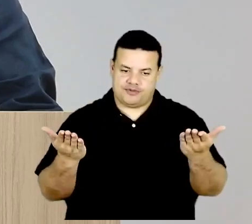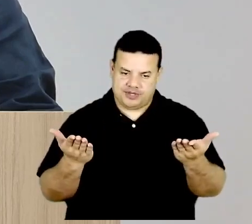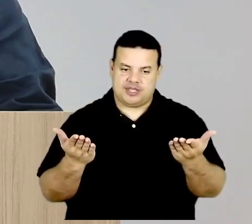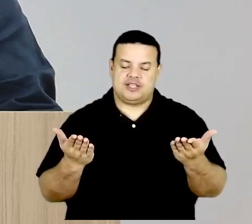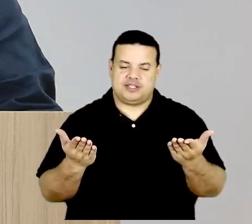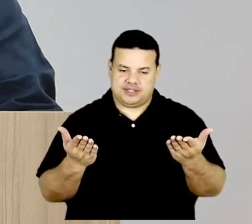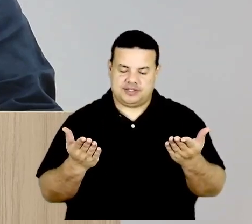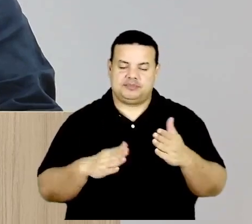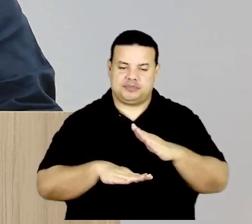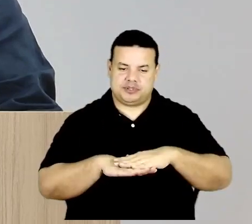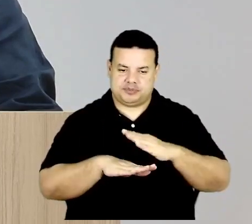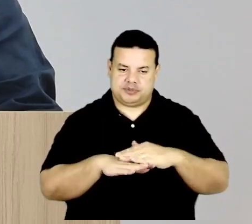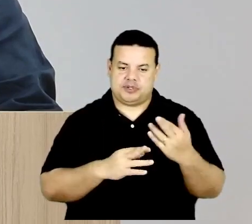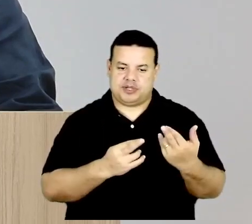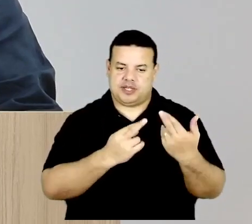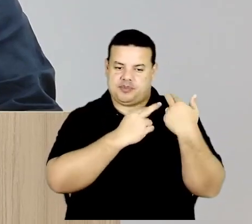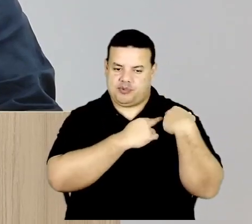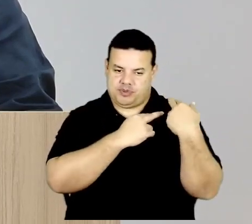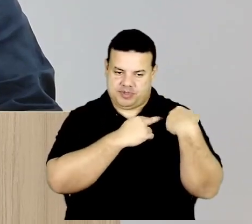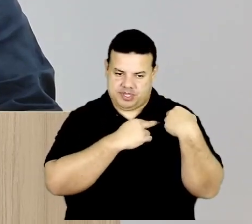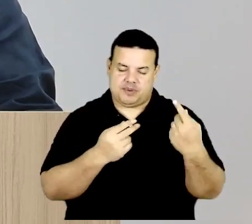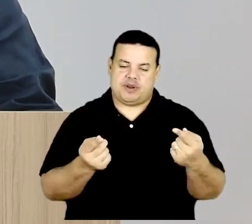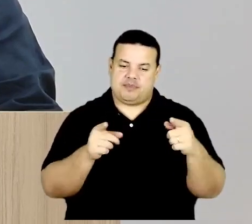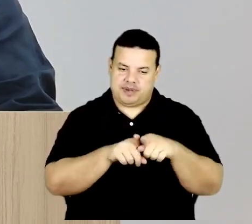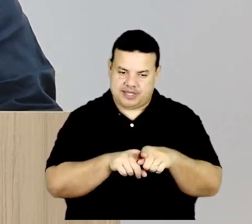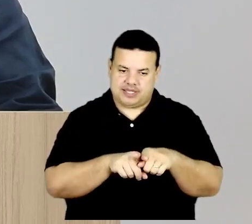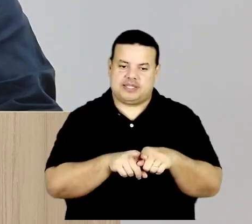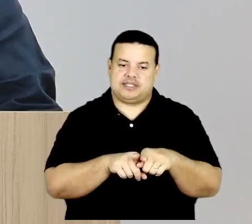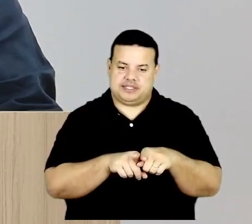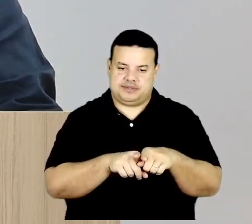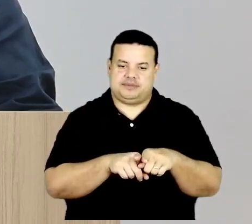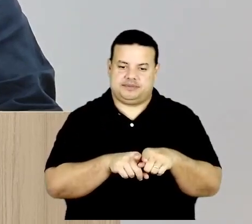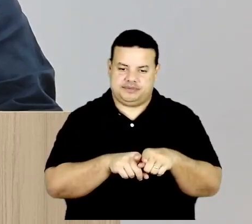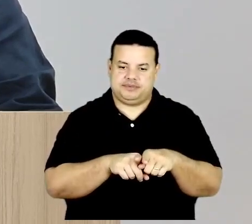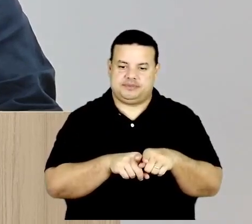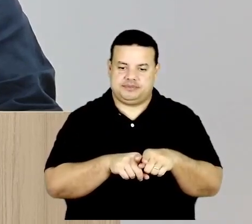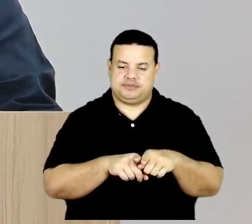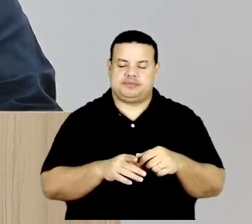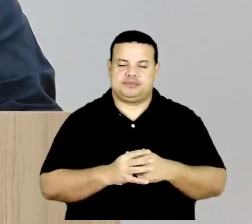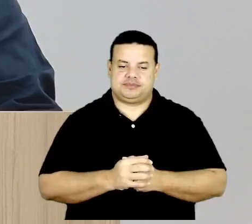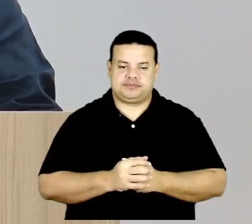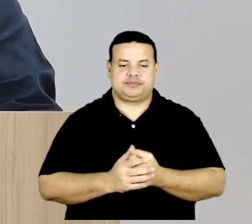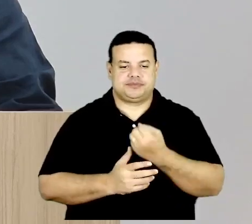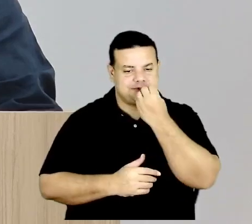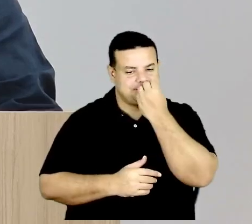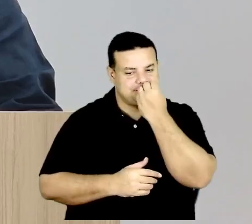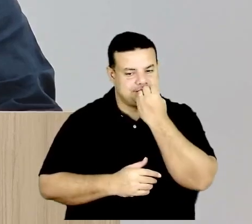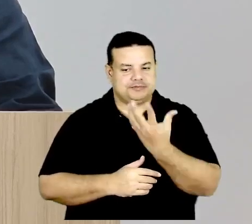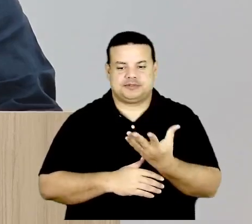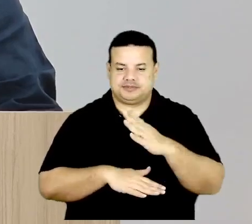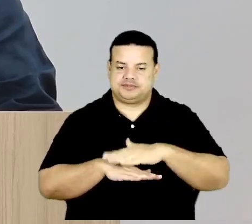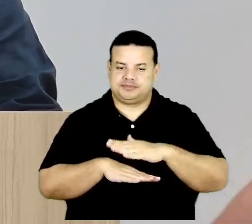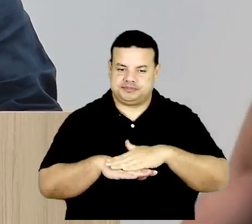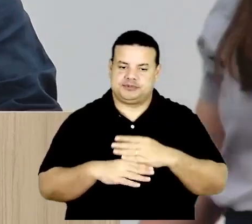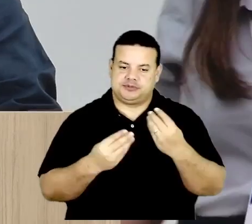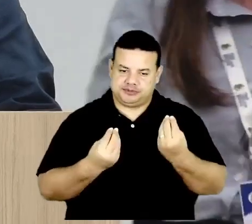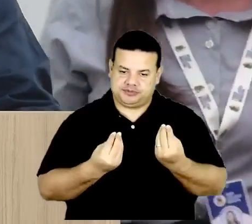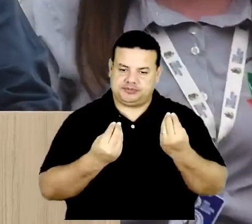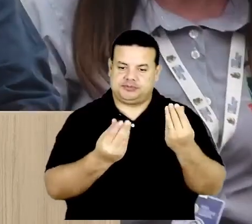responsabilidade pela parceria né e por essa bondade de doar